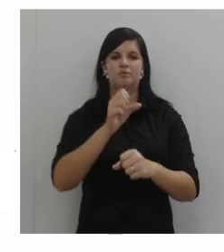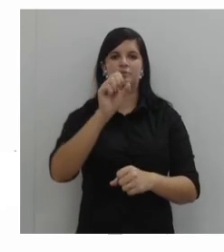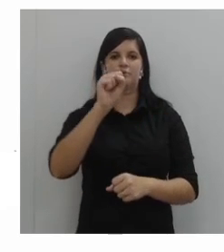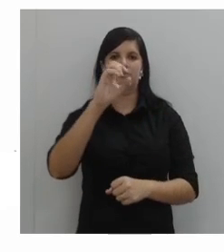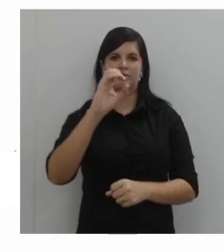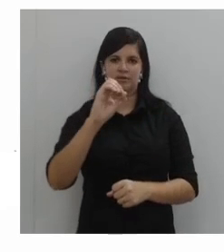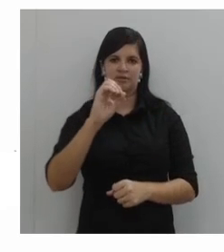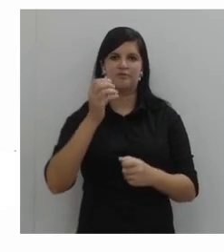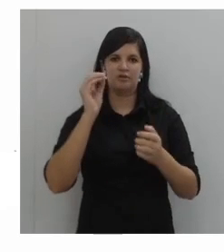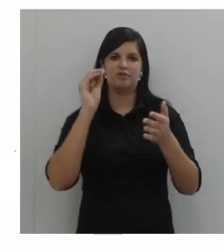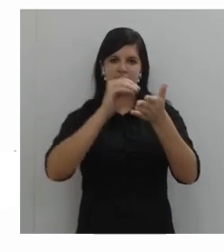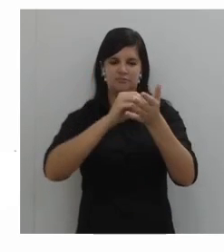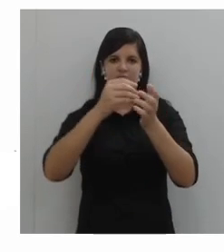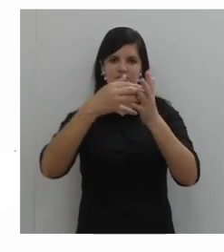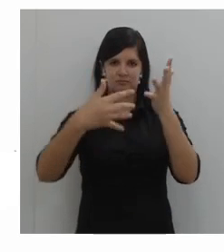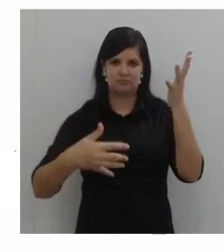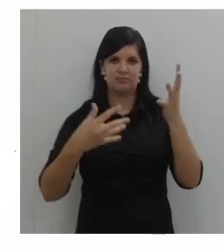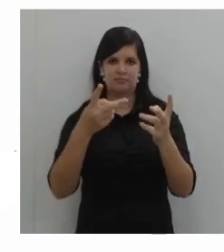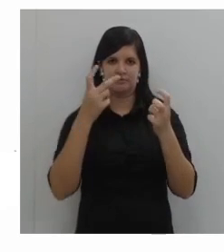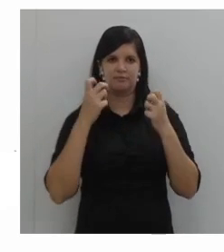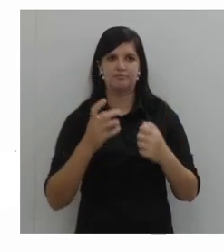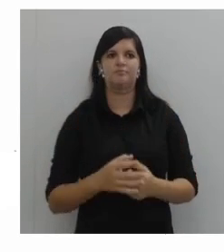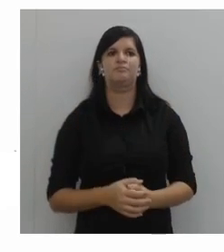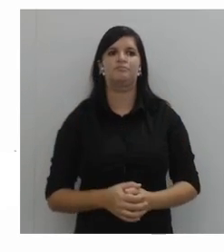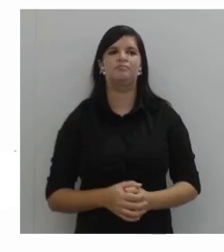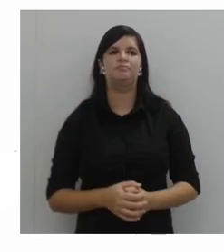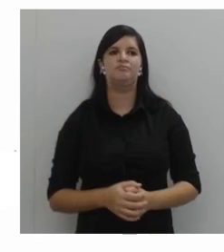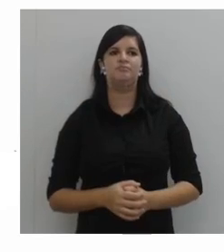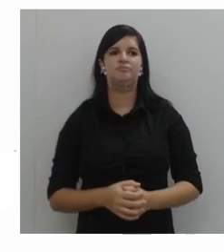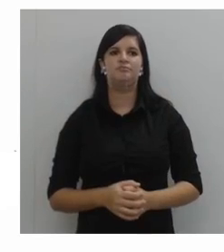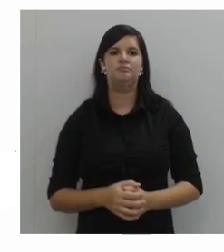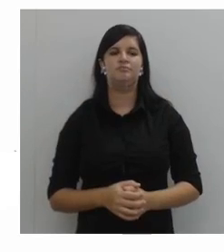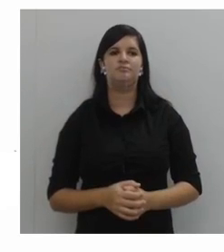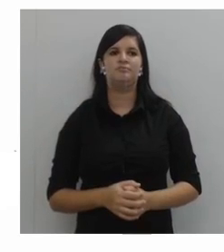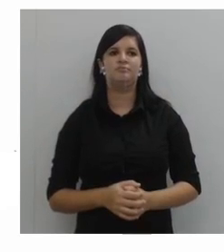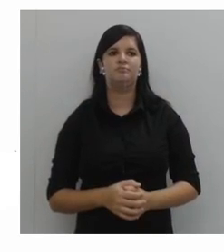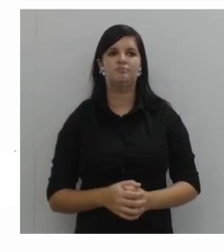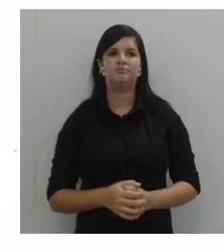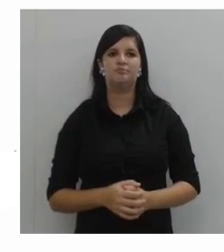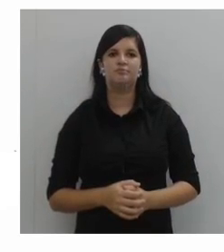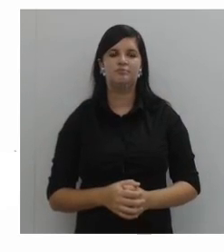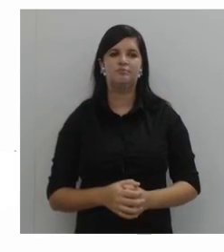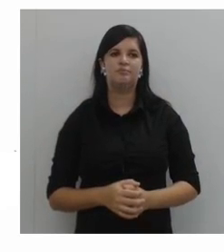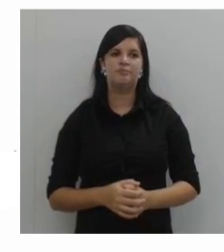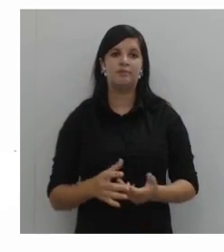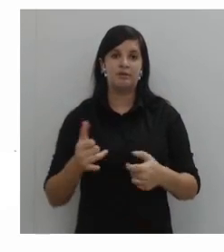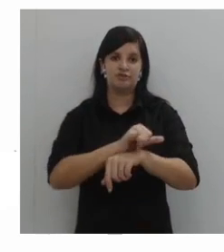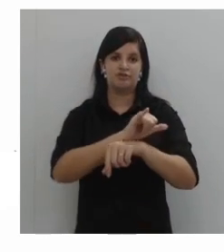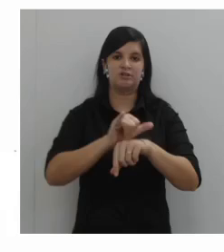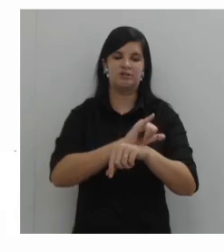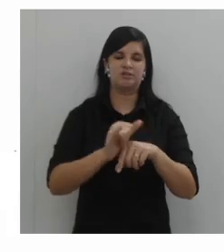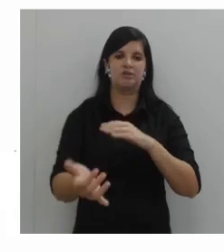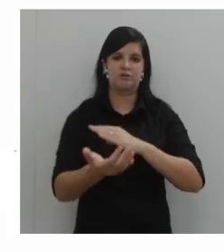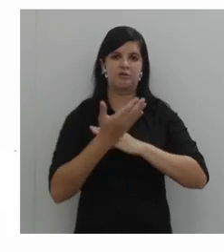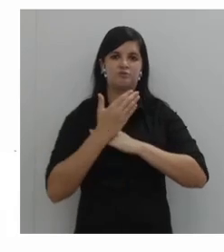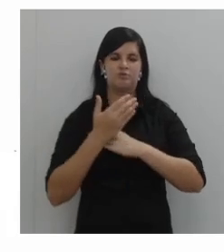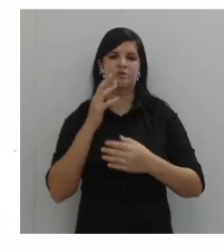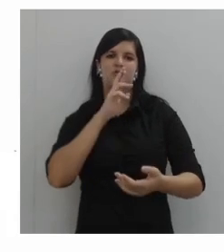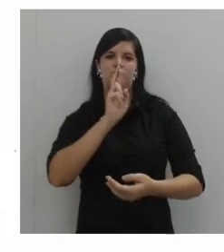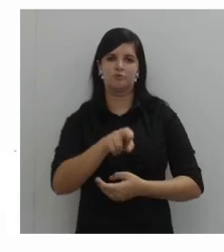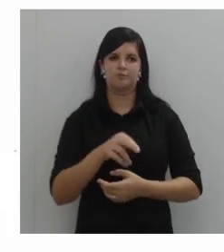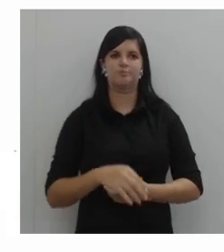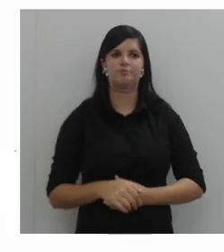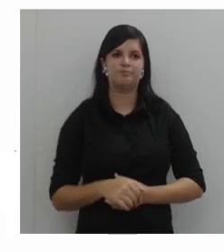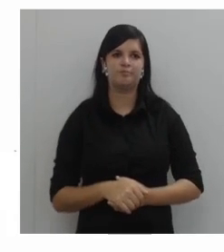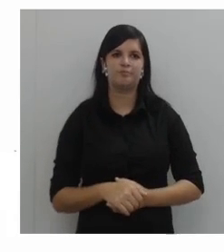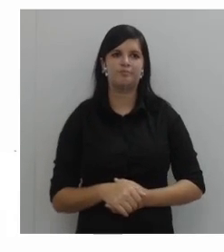escrever o que eu falei aqui para você visualizar. Então, vocês têm que ter estratégias que agilizam a hora da resolução. 400